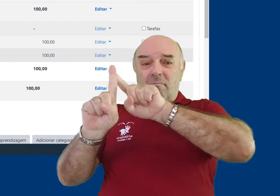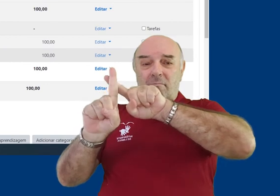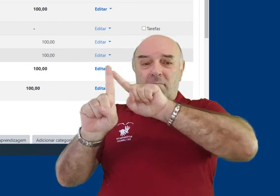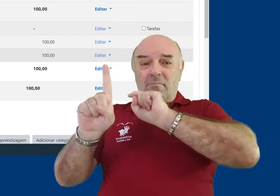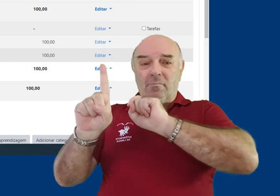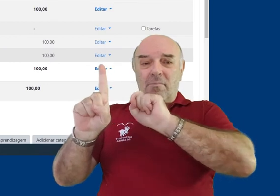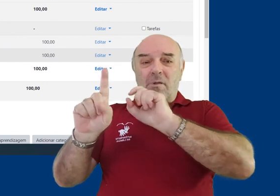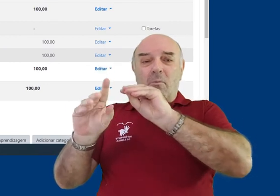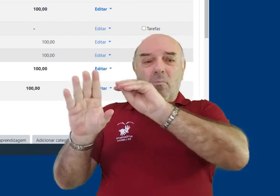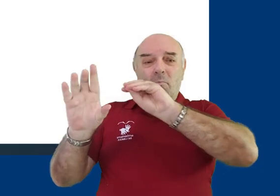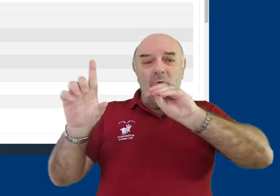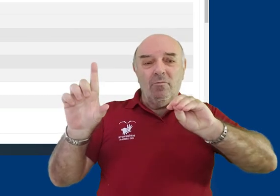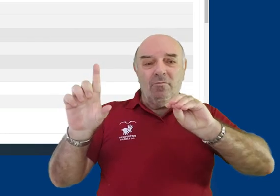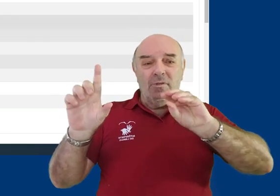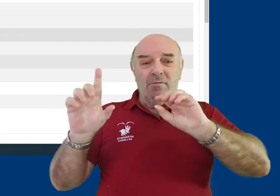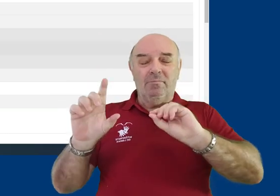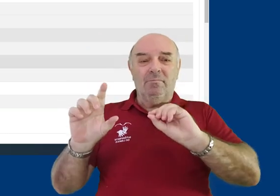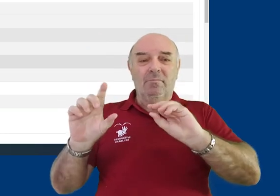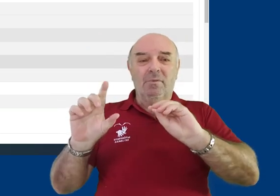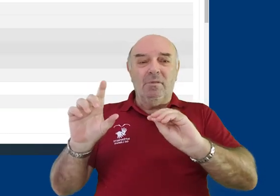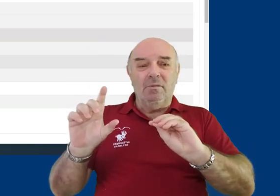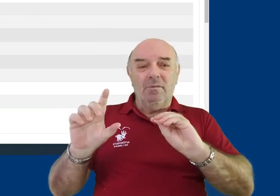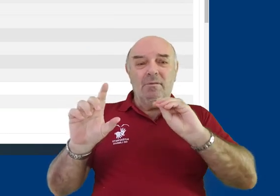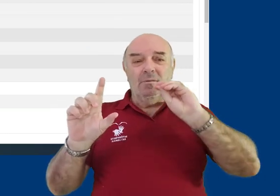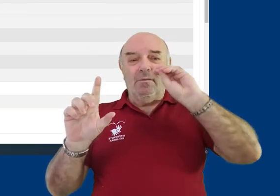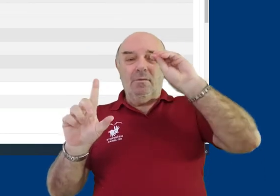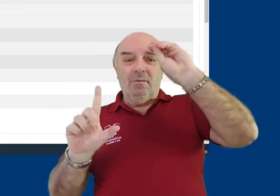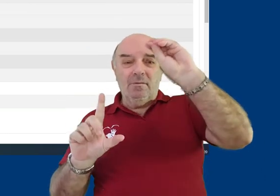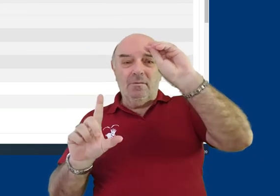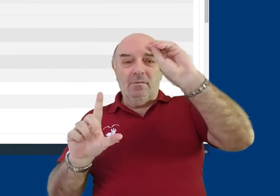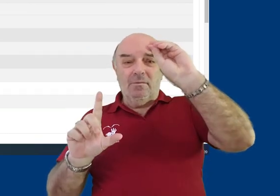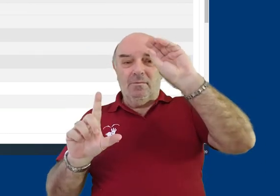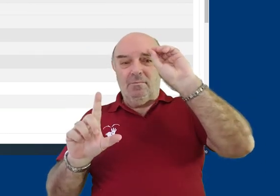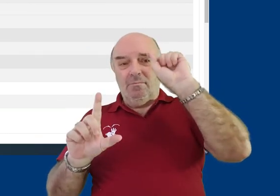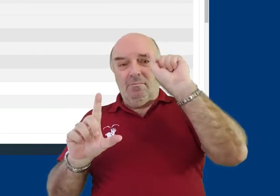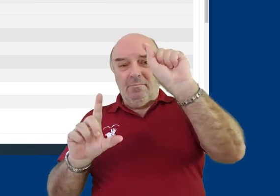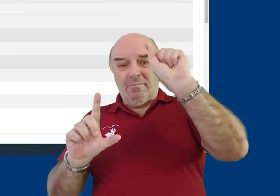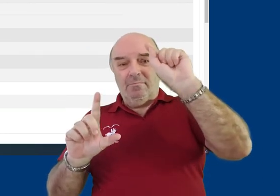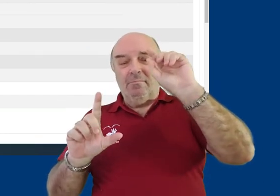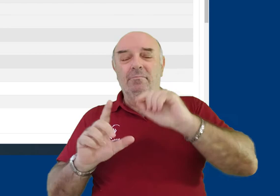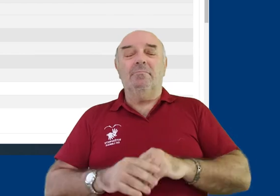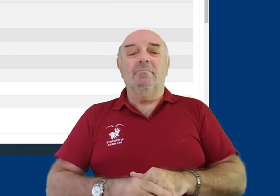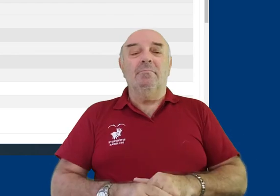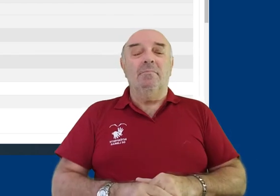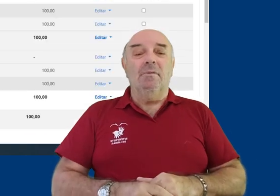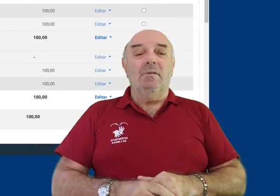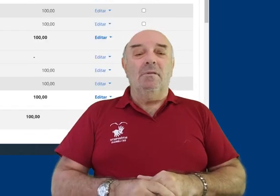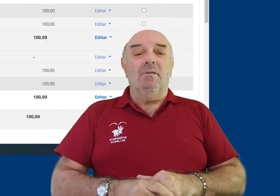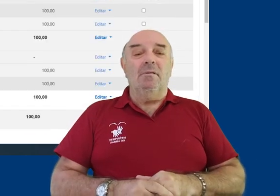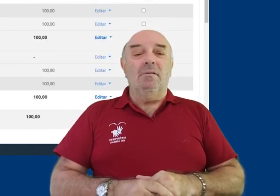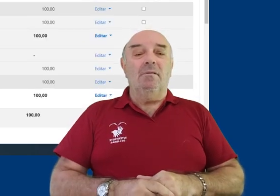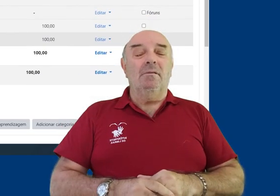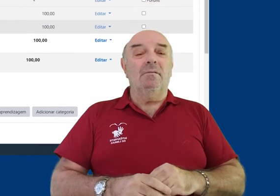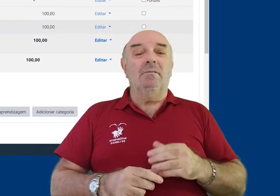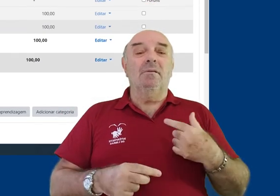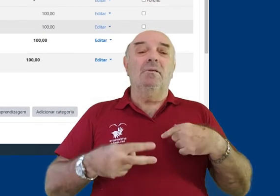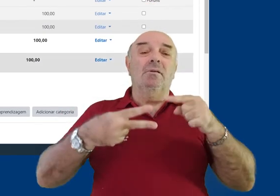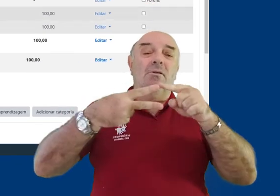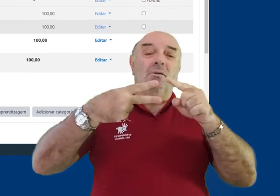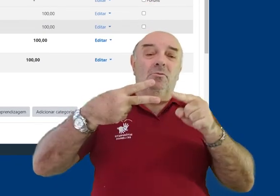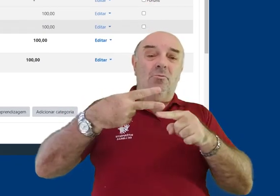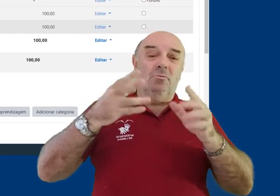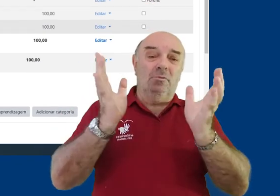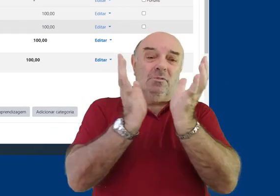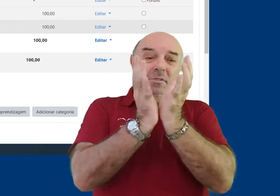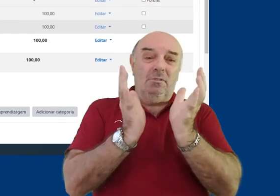sobre o botão Mover de tarefas, colocar acima de fórum. Reparem